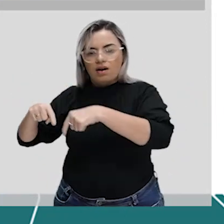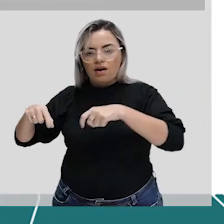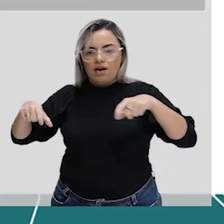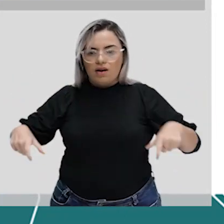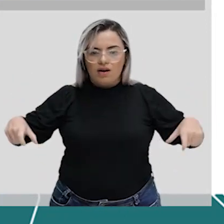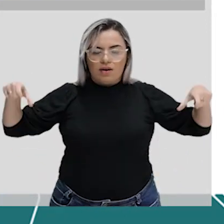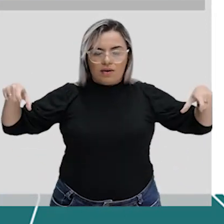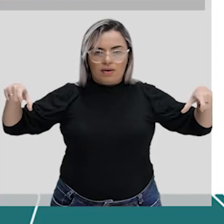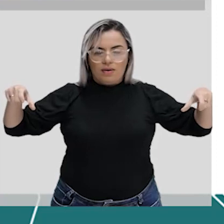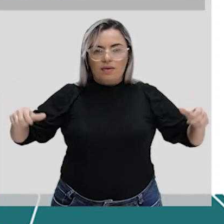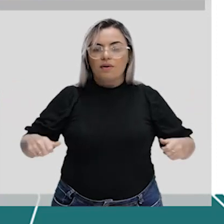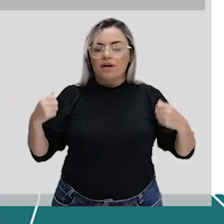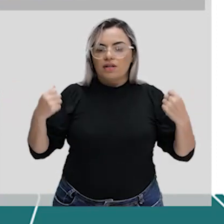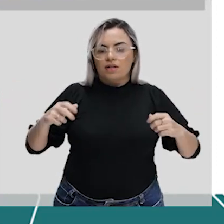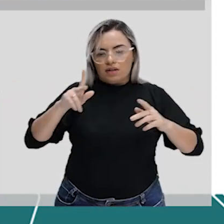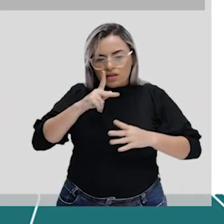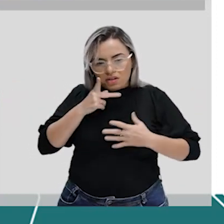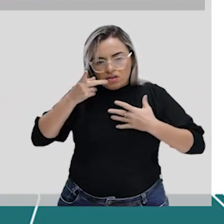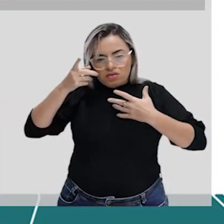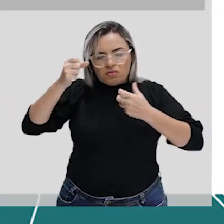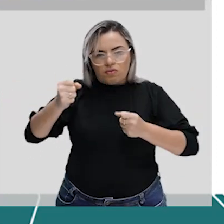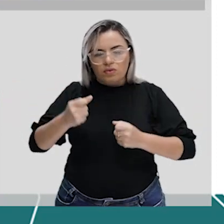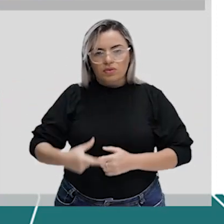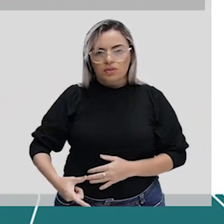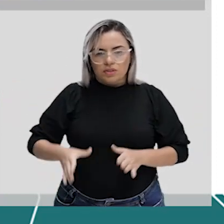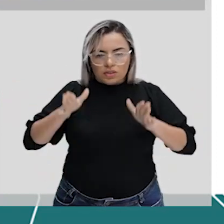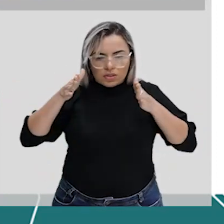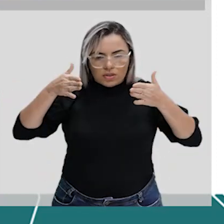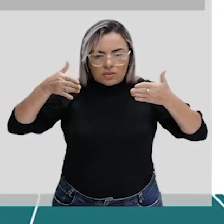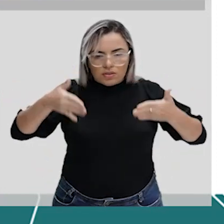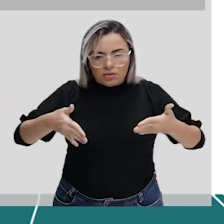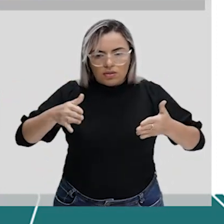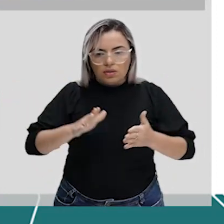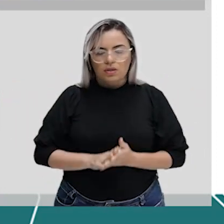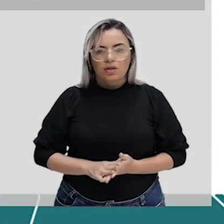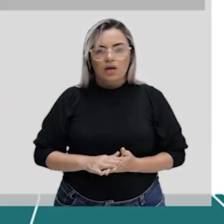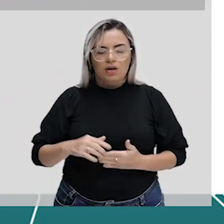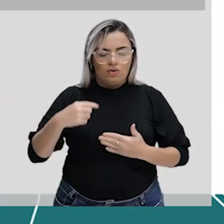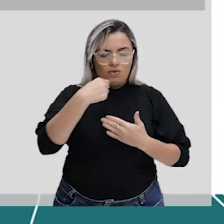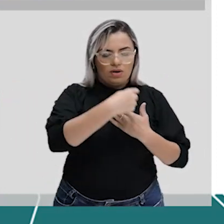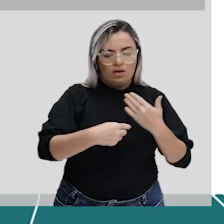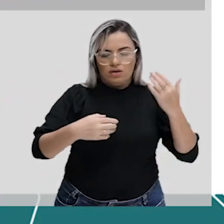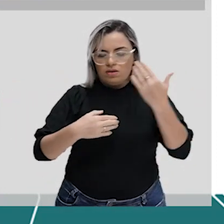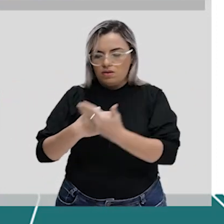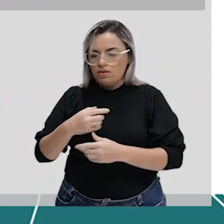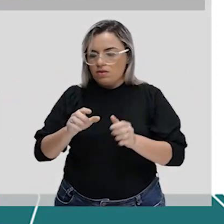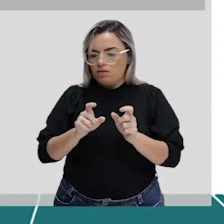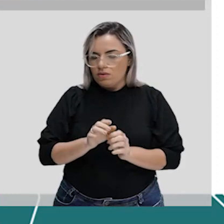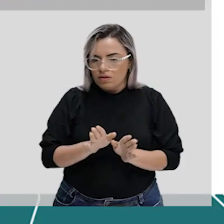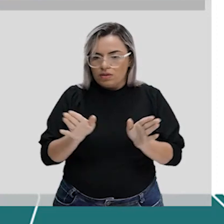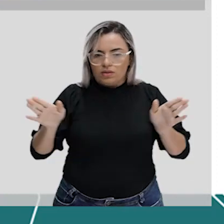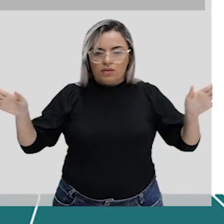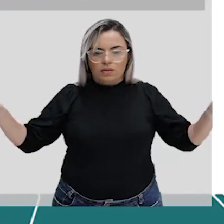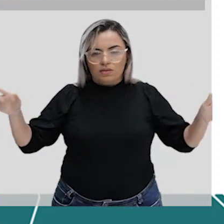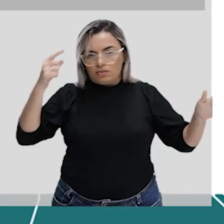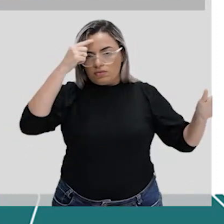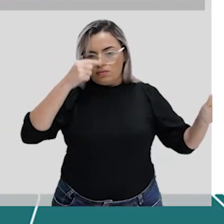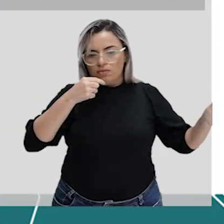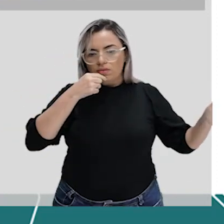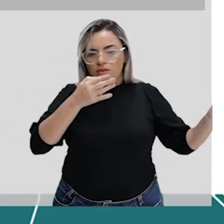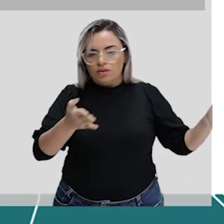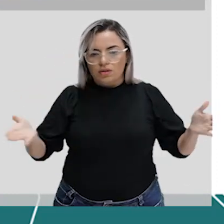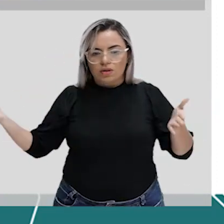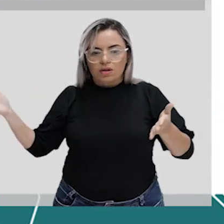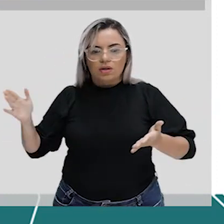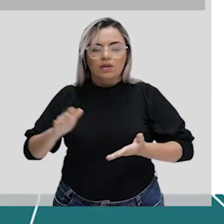concentração. Os ginastas se apresentam com as mãos nas duas argolas paralelas. Há exercícios obrigatórios,